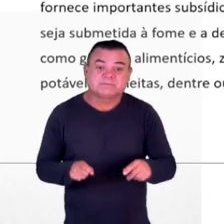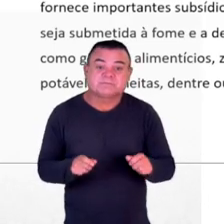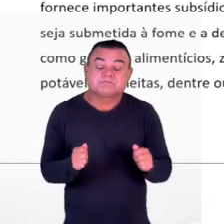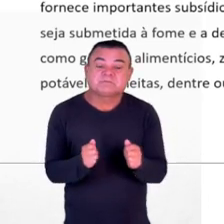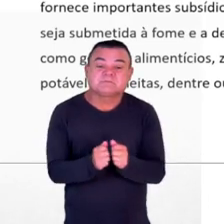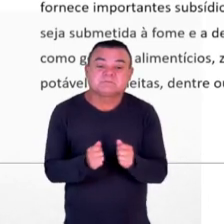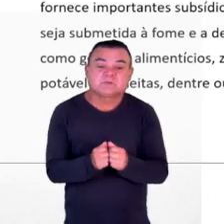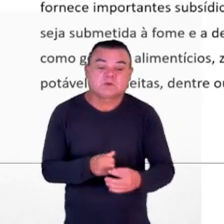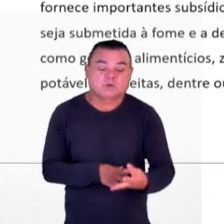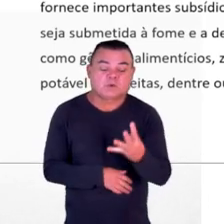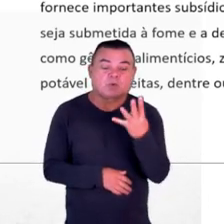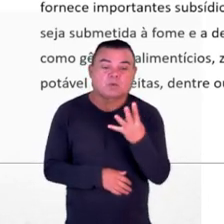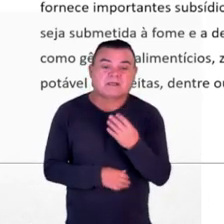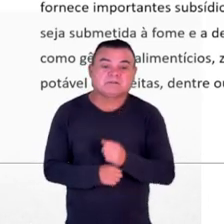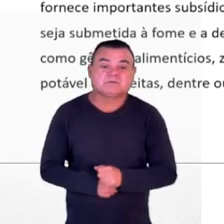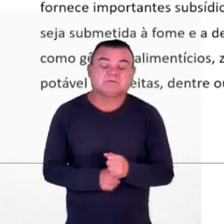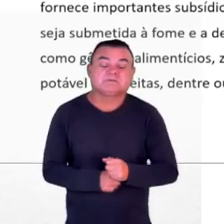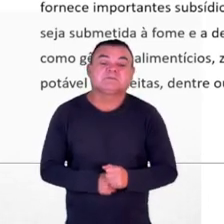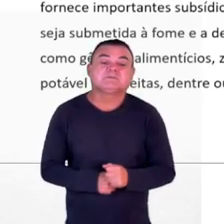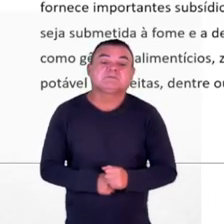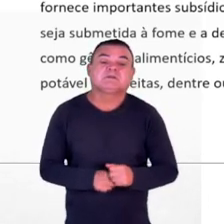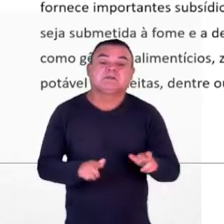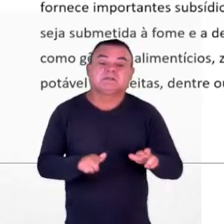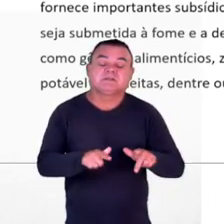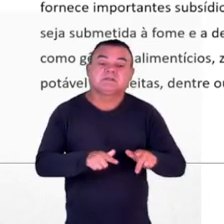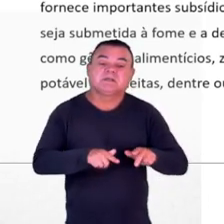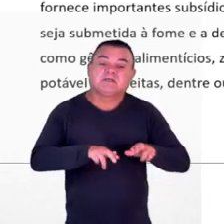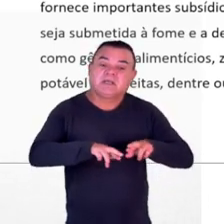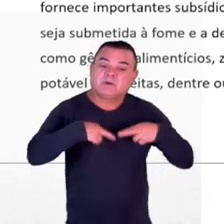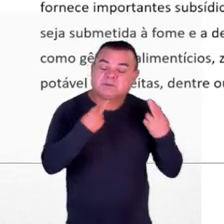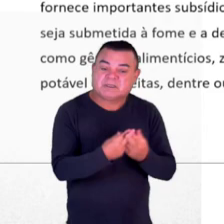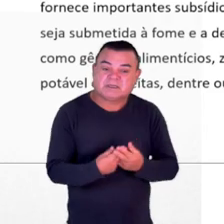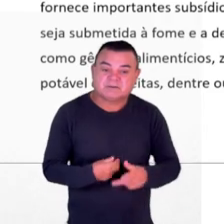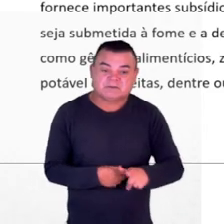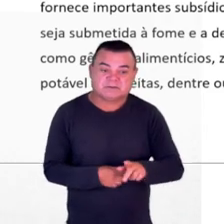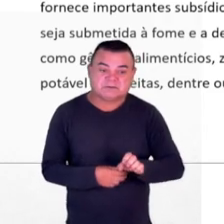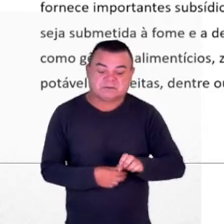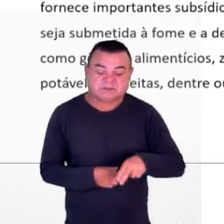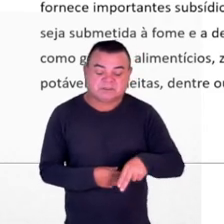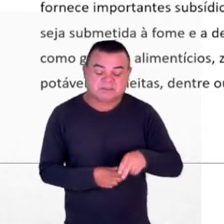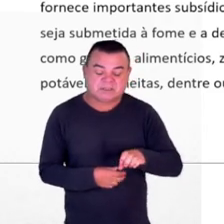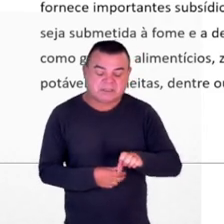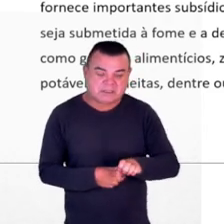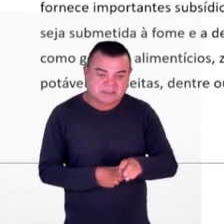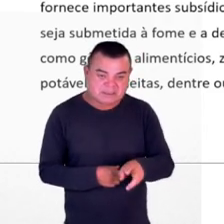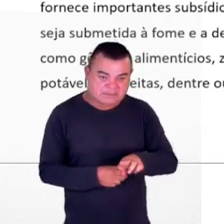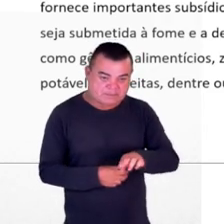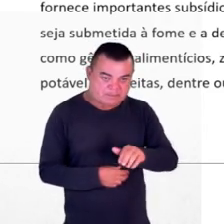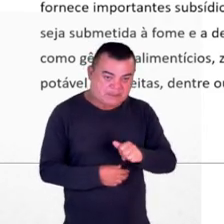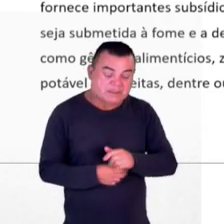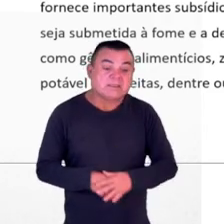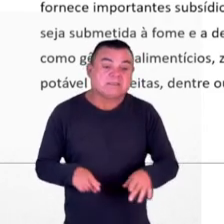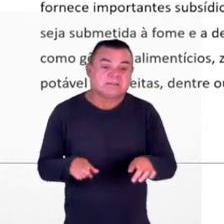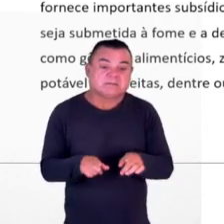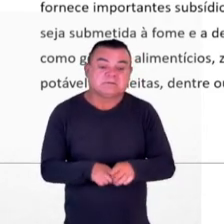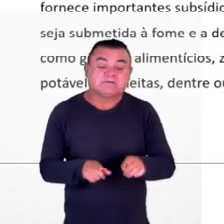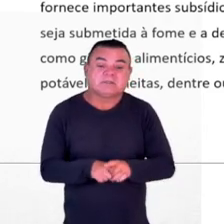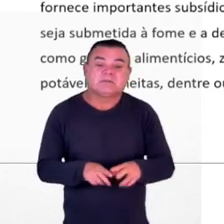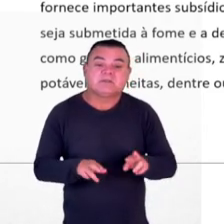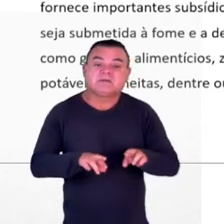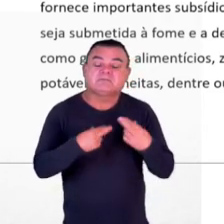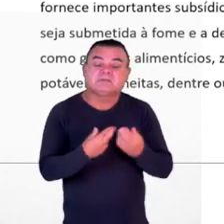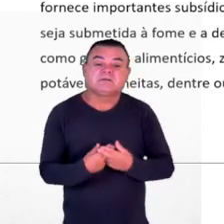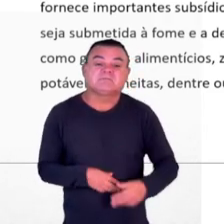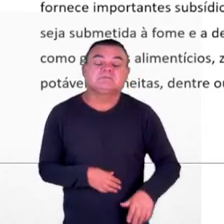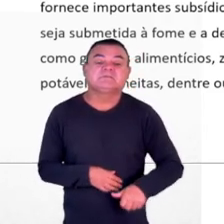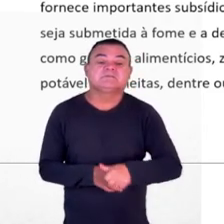Convenções de Genebra e os de 49 e os dois protocolos adicionais de 77 proíbe que a população civil